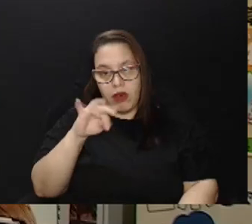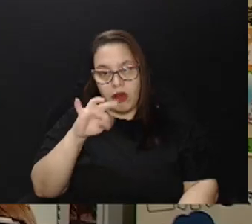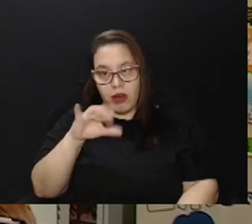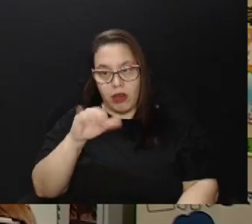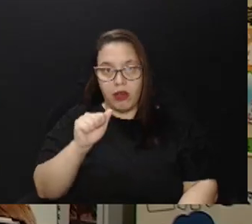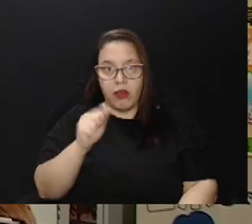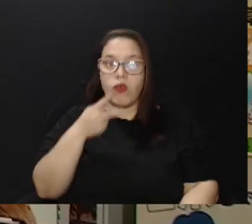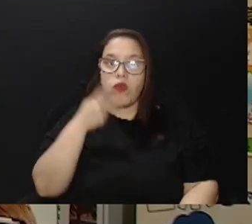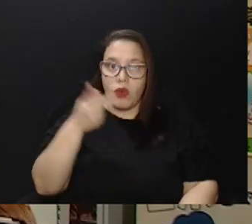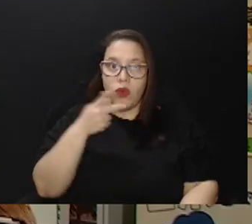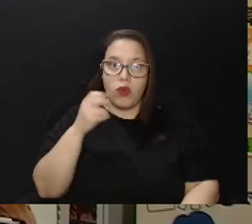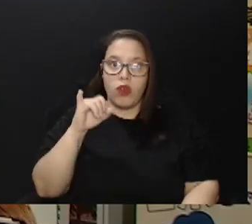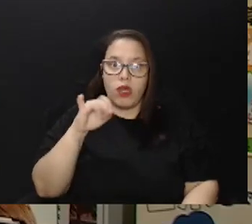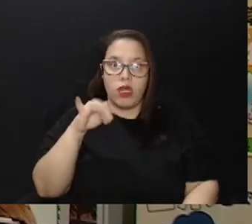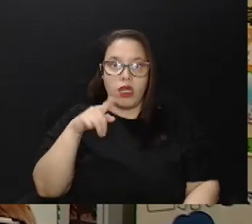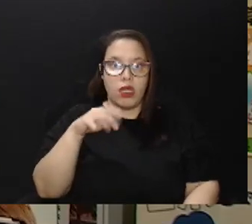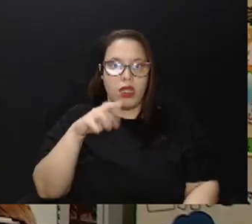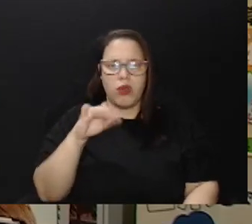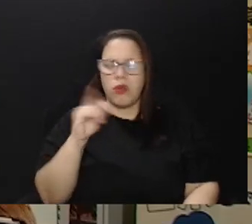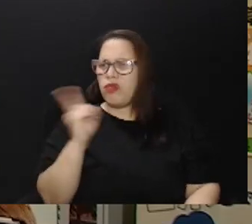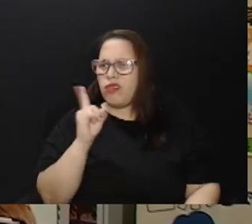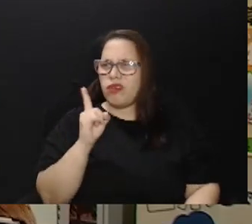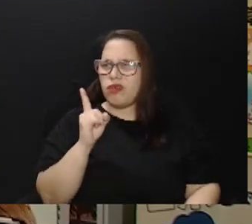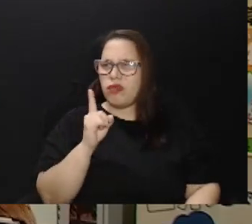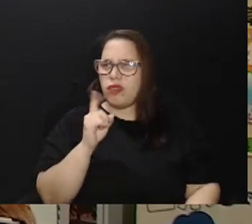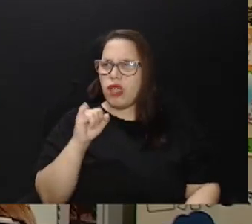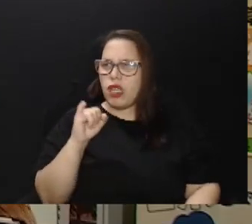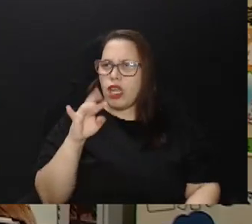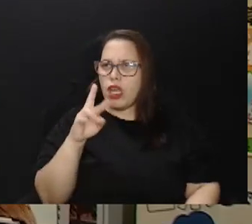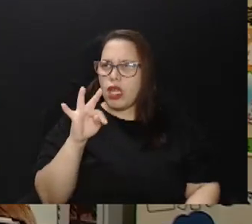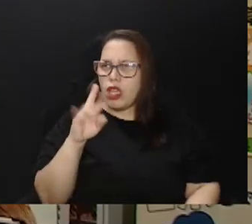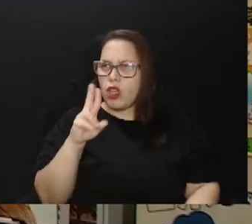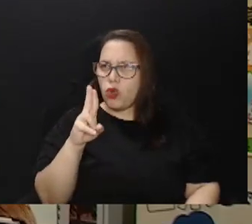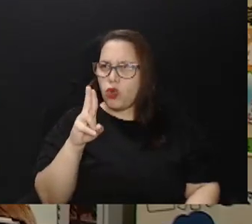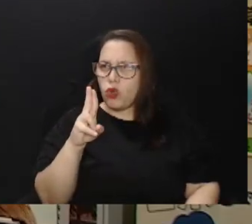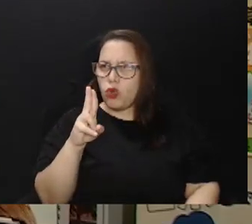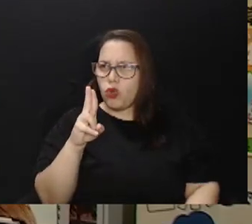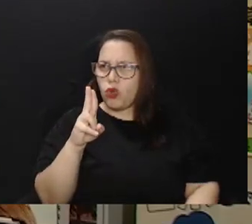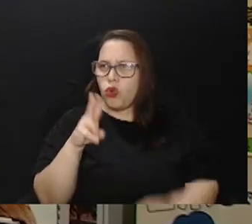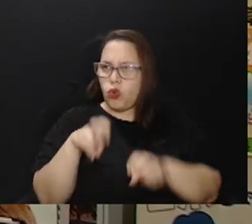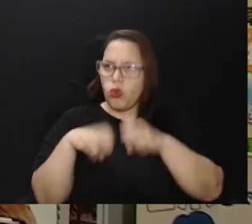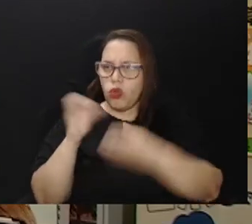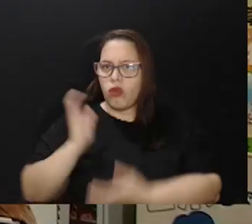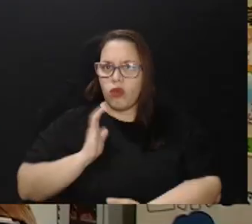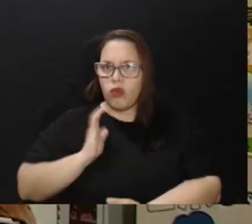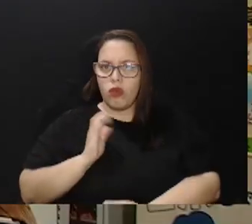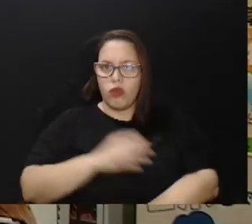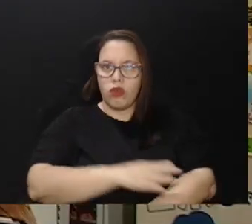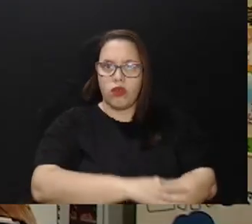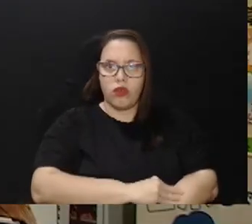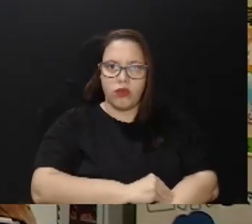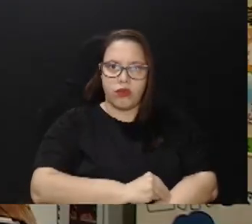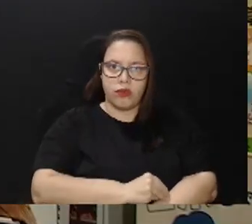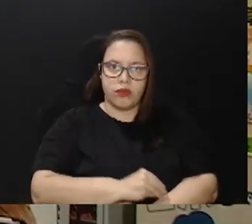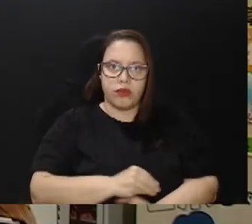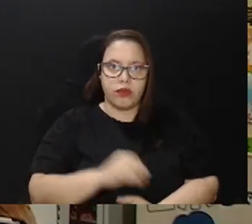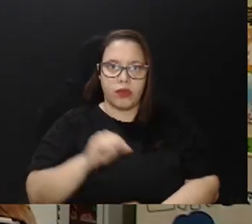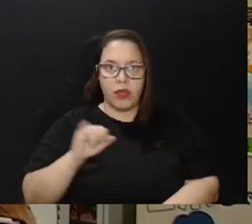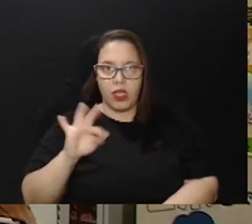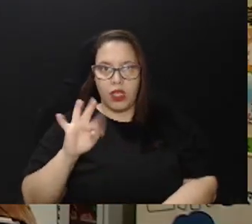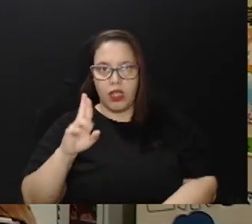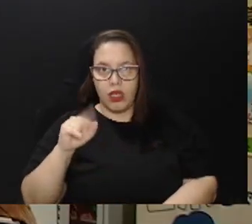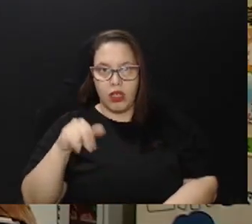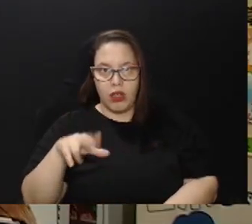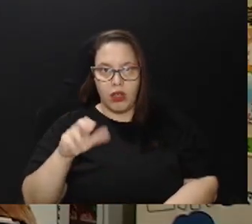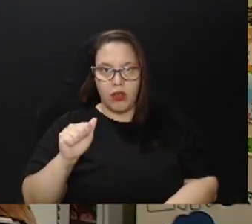mas não é ainda, deve ser Itu, coisa assim, que ela tinha muito fazendeiro rico, né, em Itu. Era a linha ituana. Então, eles ficaram